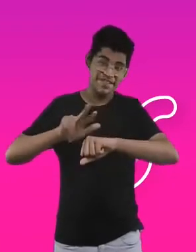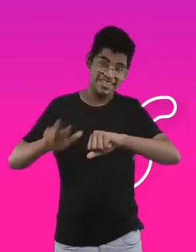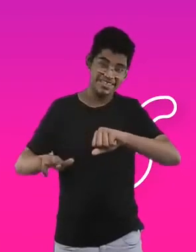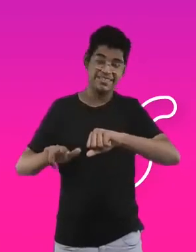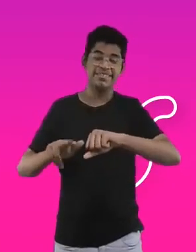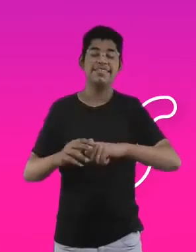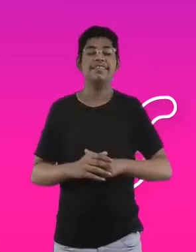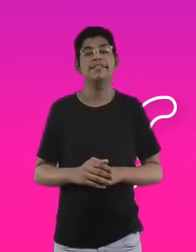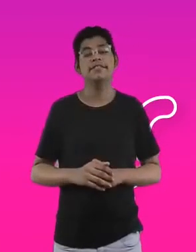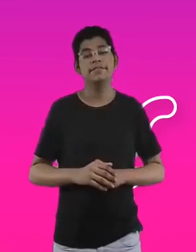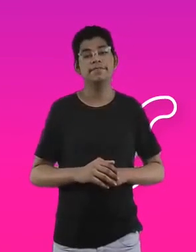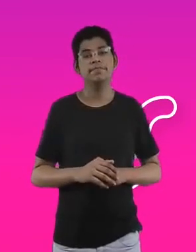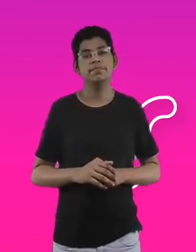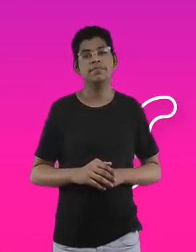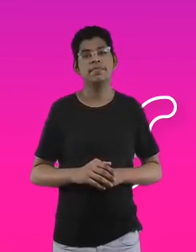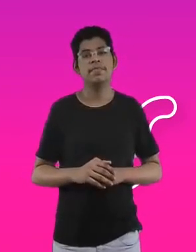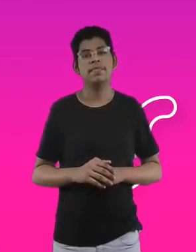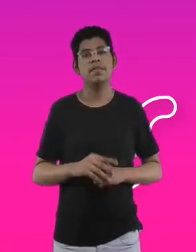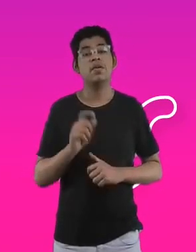que, por muitos